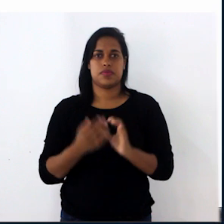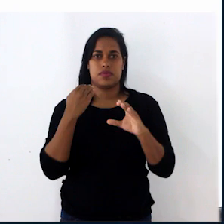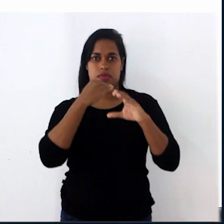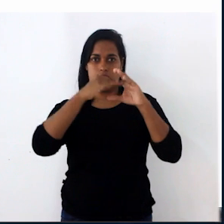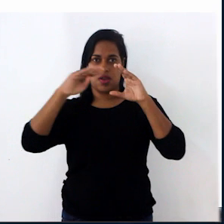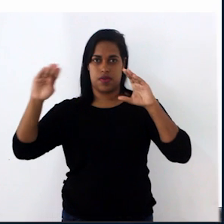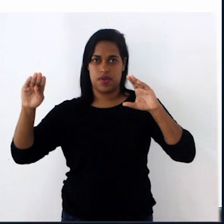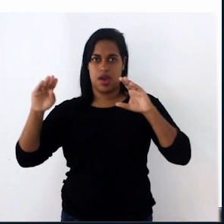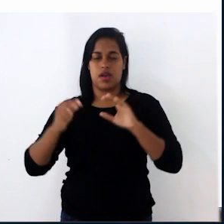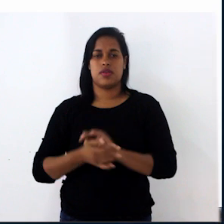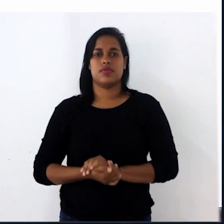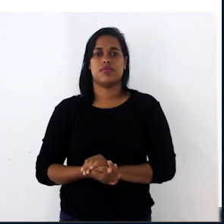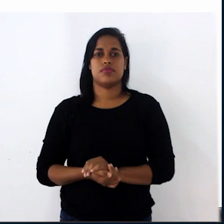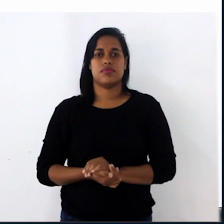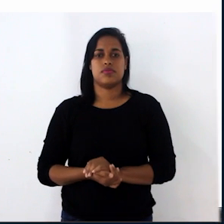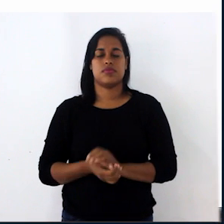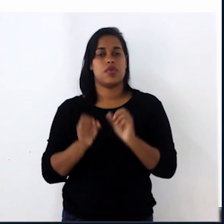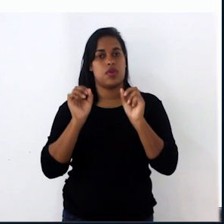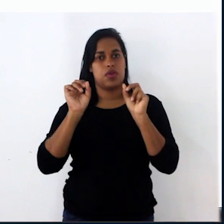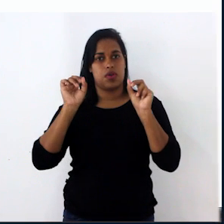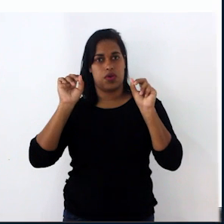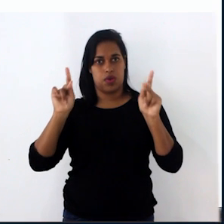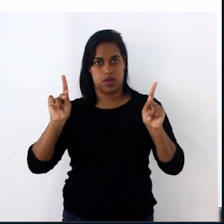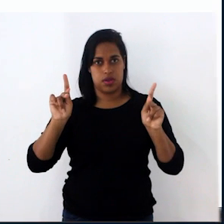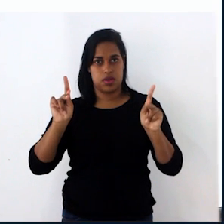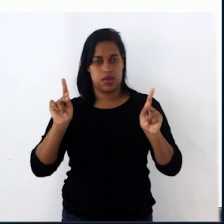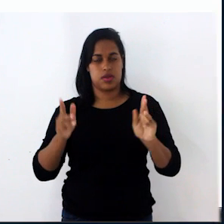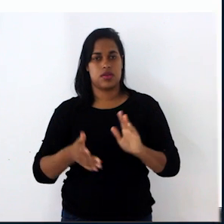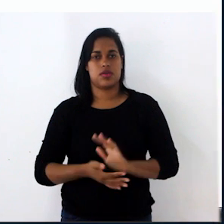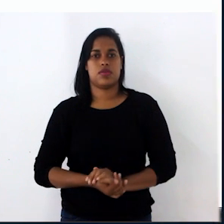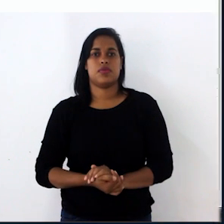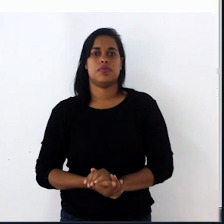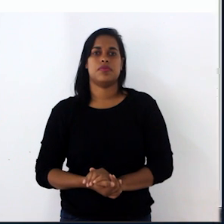enviar, deu ok.